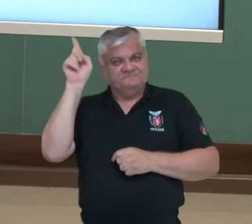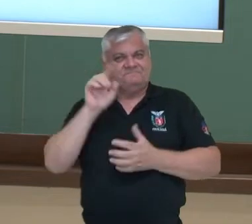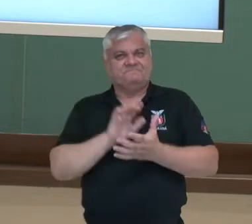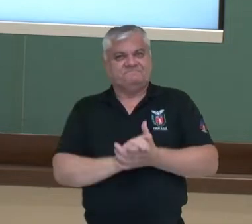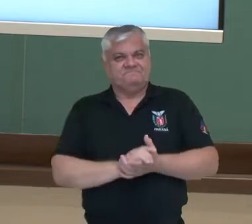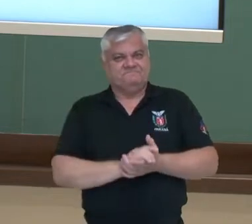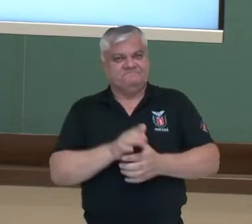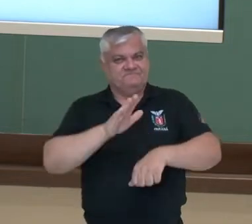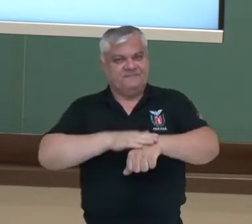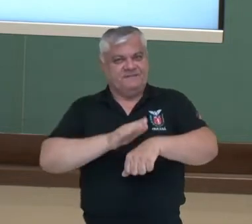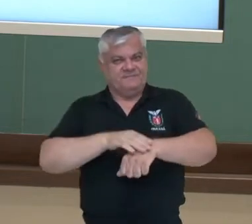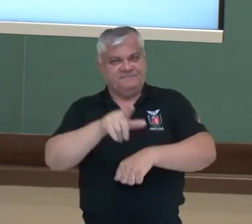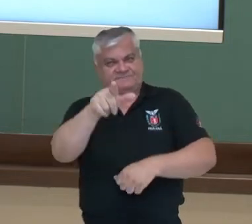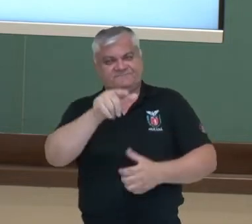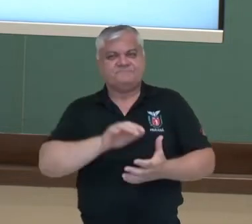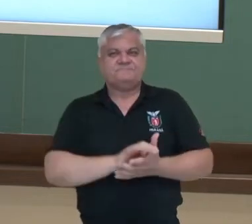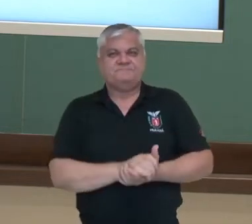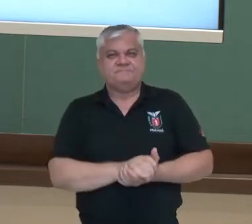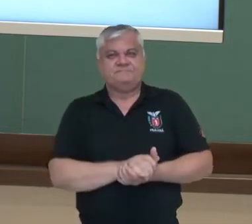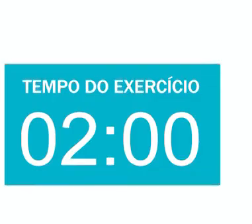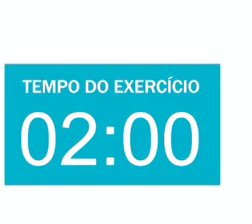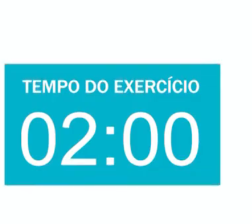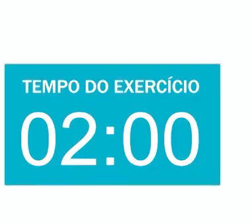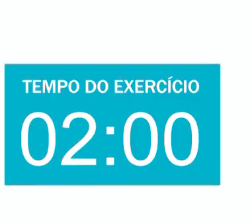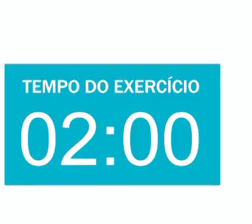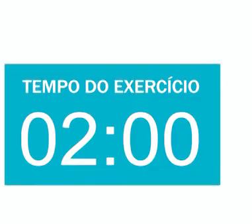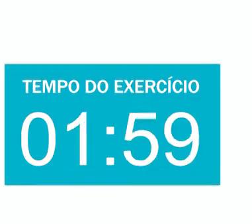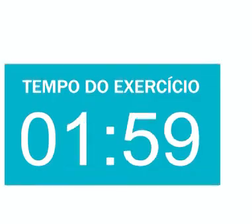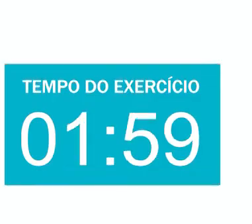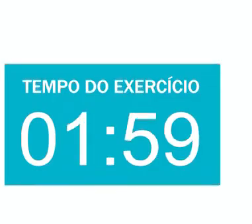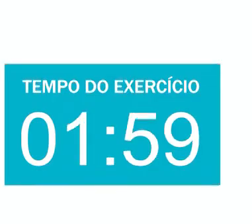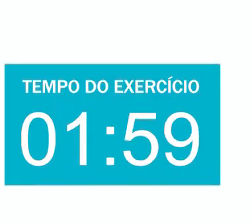questão. Tempo aí, vai!